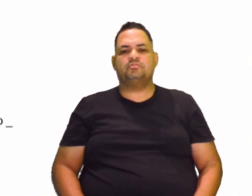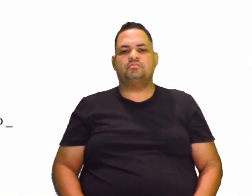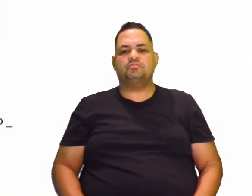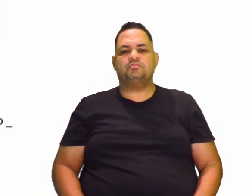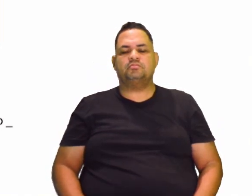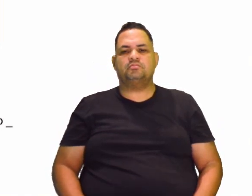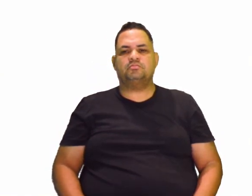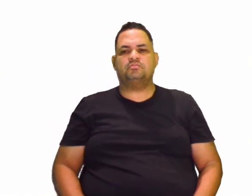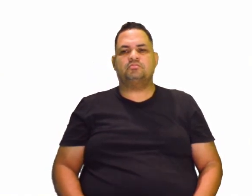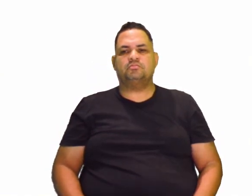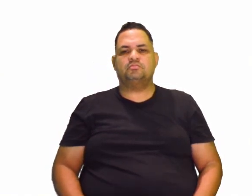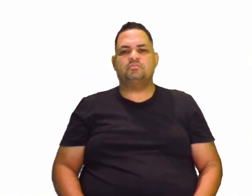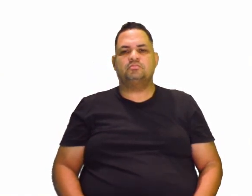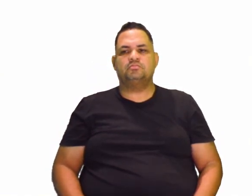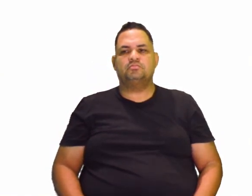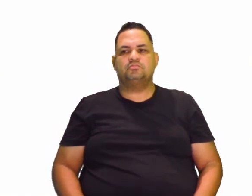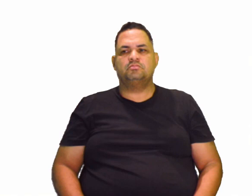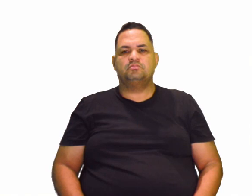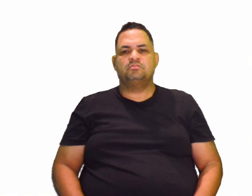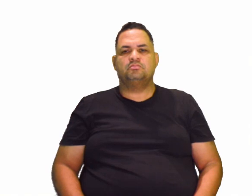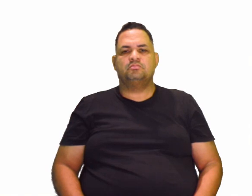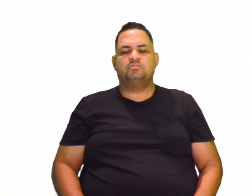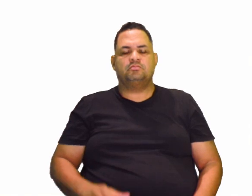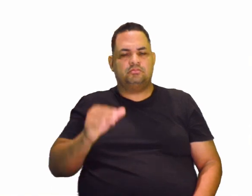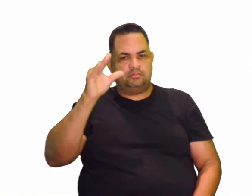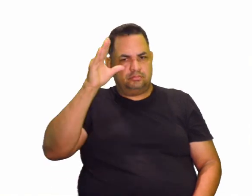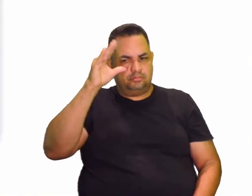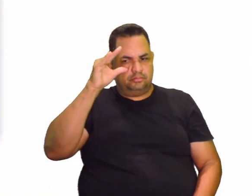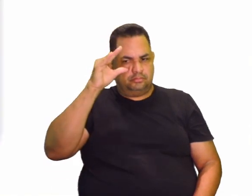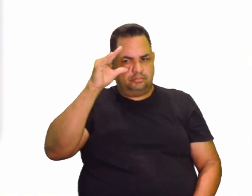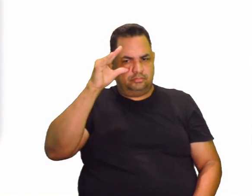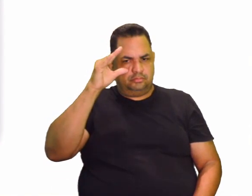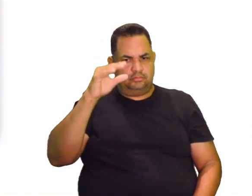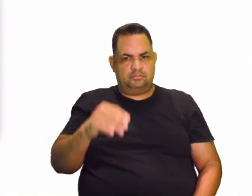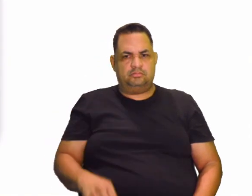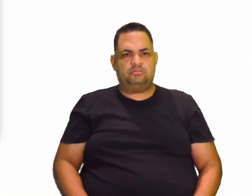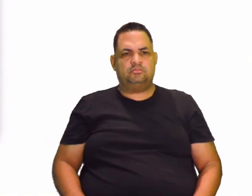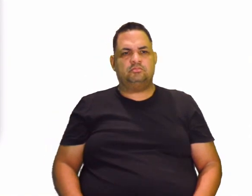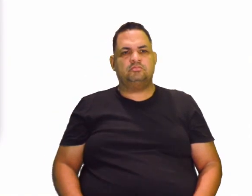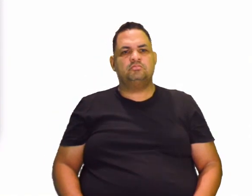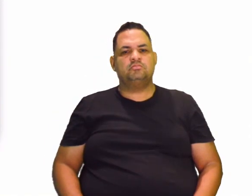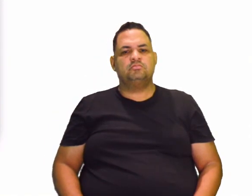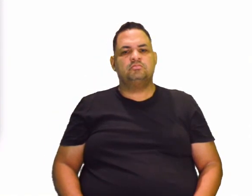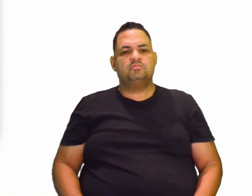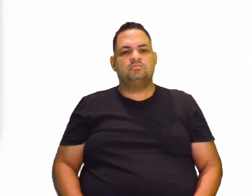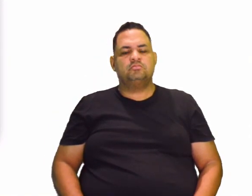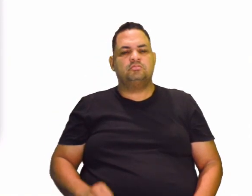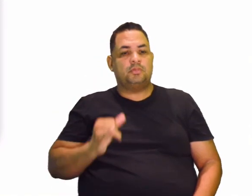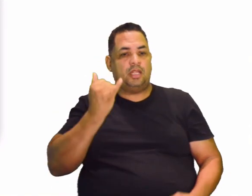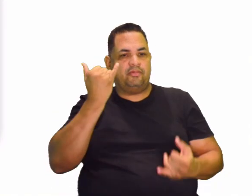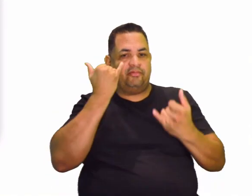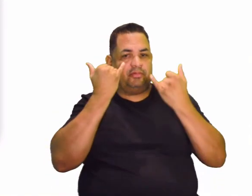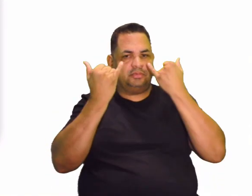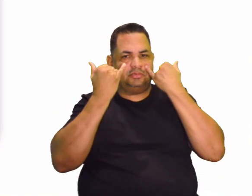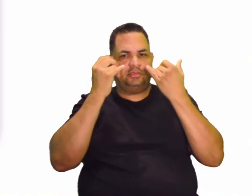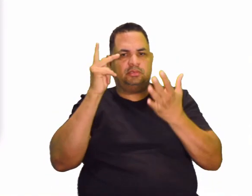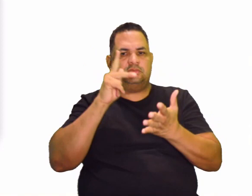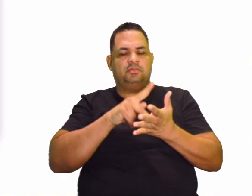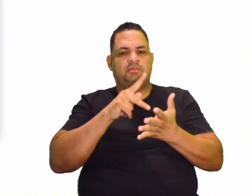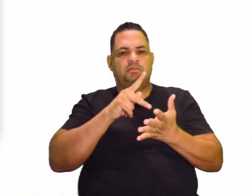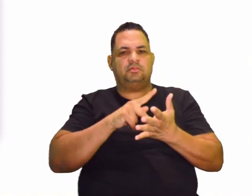Vamos lá, vamos ver aqui a próxima. Uma curiosidade, que não é uma curiosidade, né? Uma informação sobre